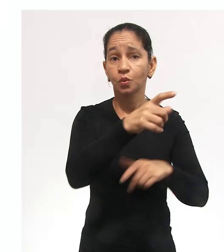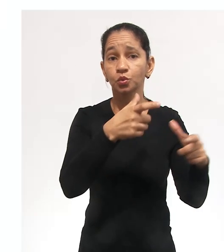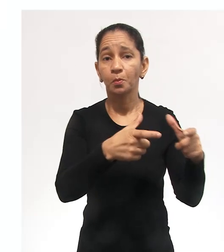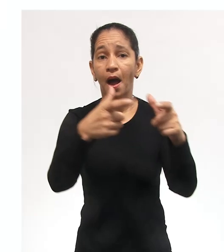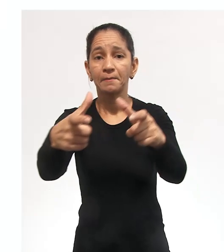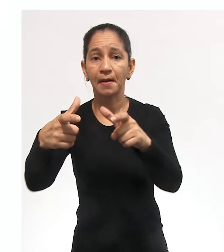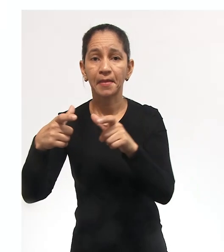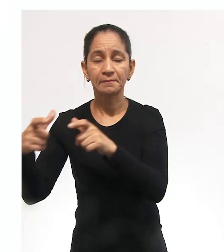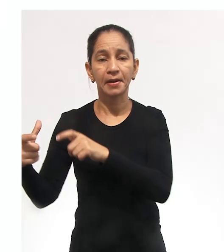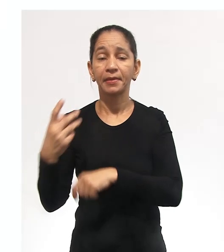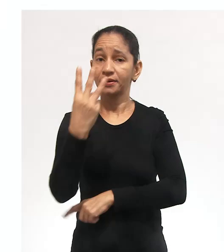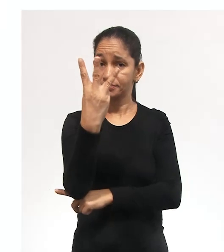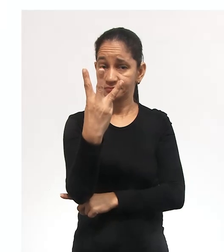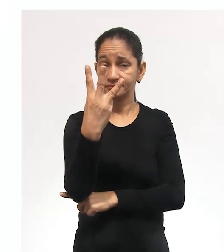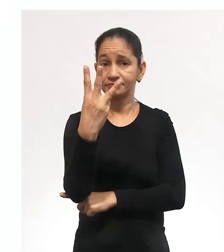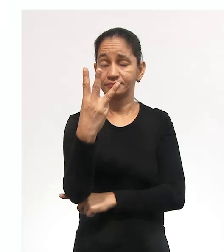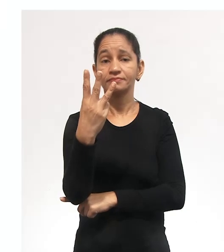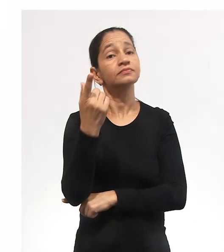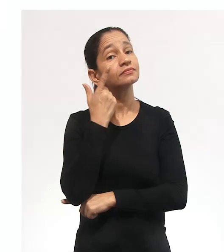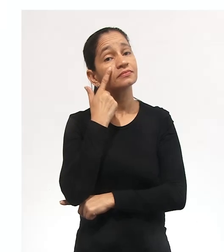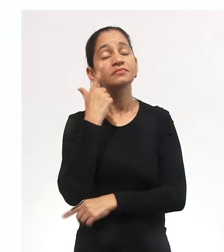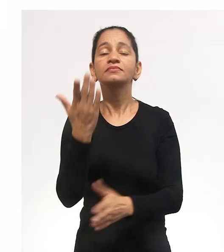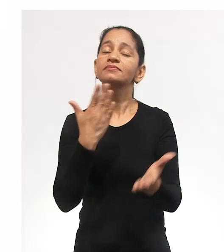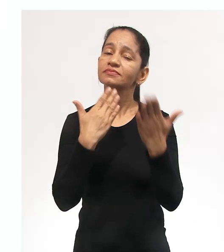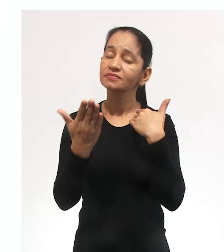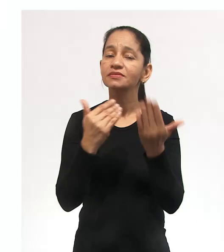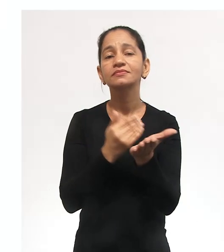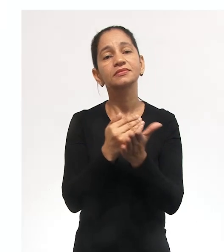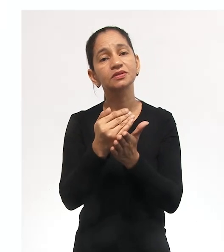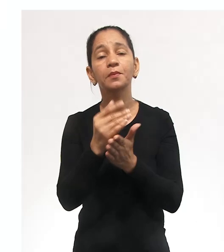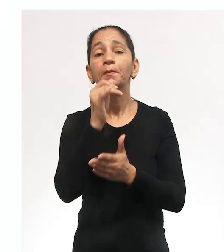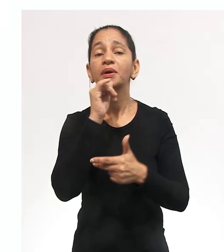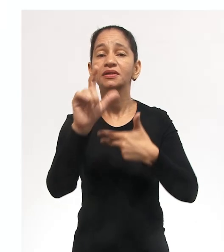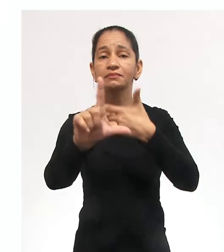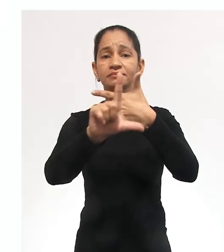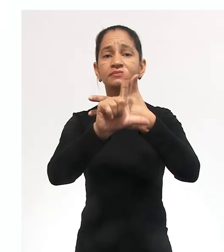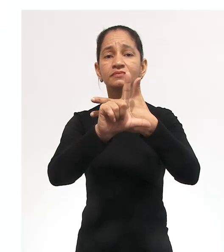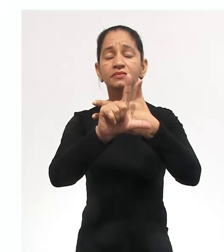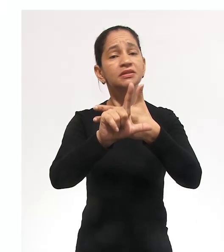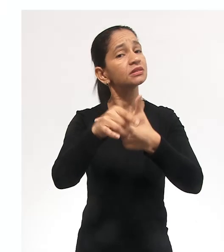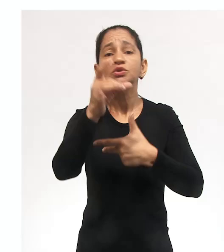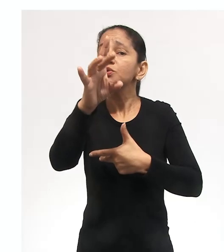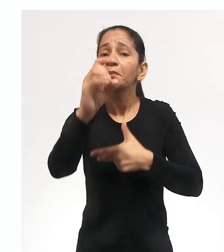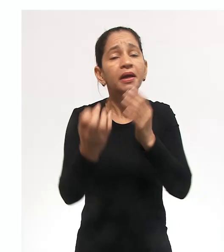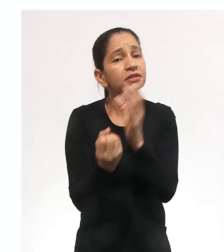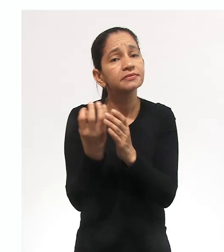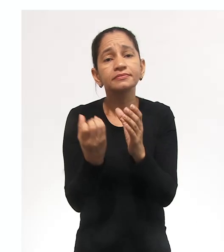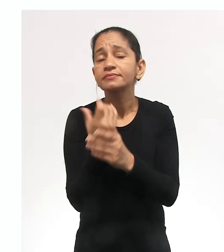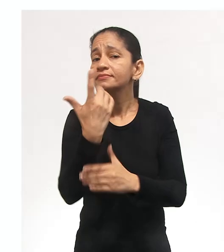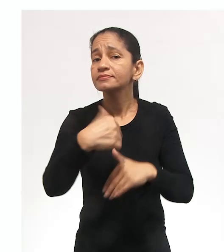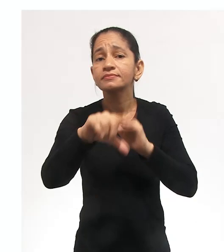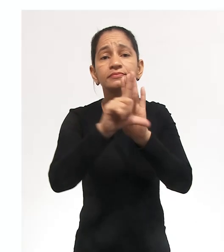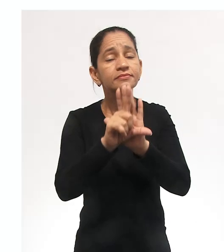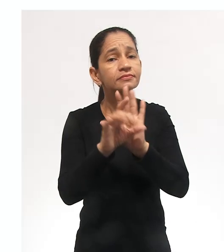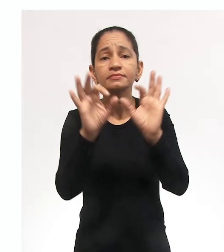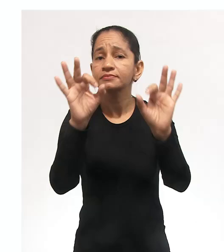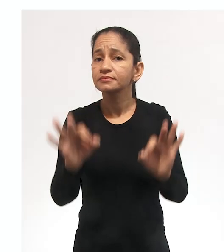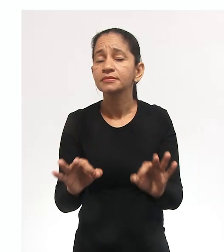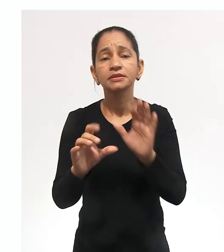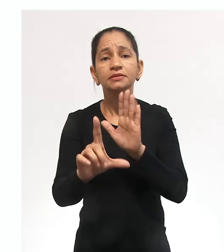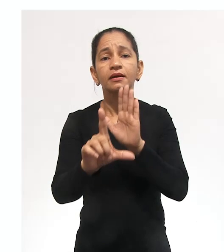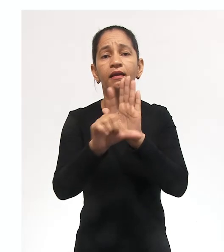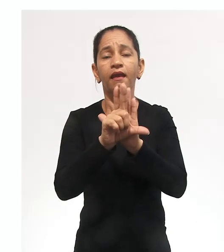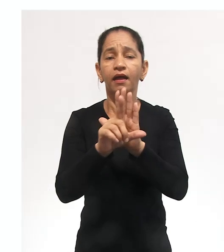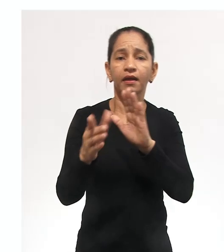deles, né? E aí o que a gente vai, né, conversar agora, né? Então o legislativo, a ideia é o quê? É legislar de fato. Criar legislações, criar